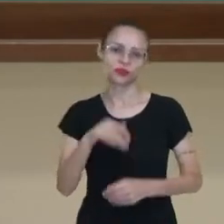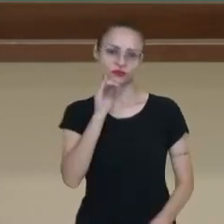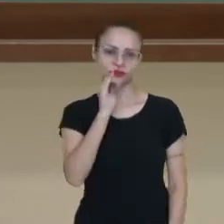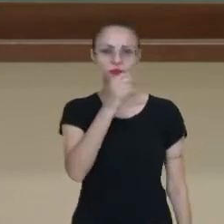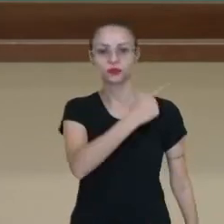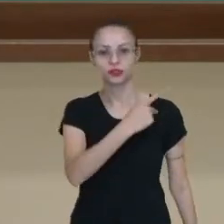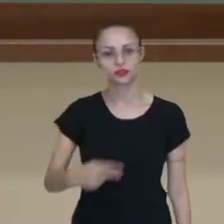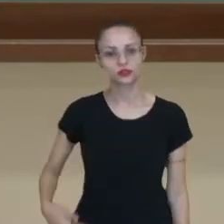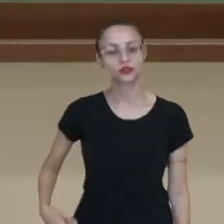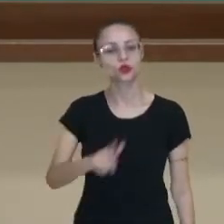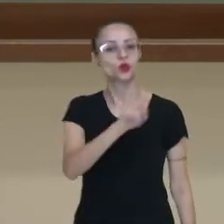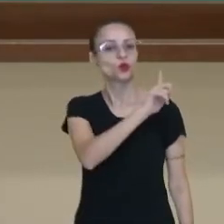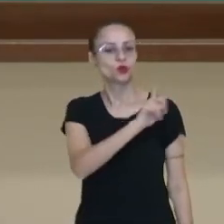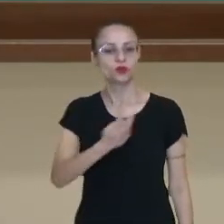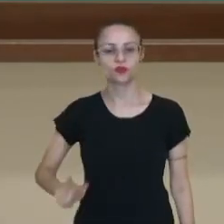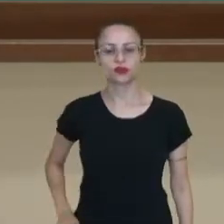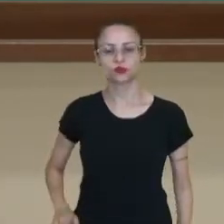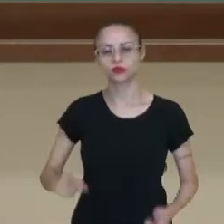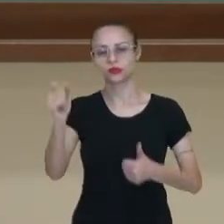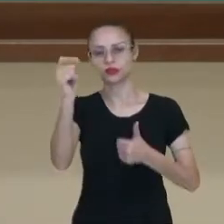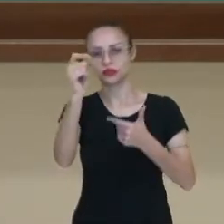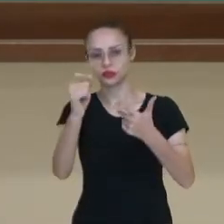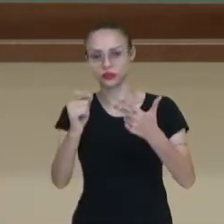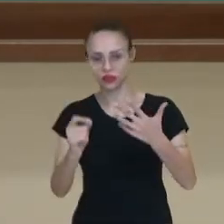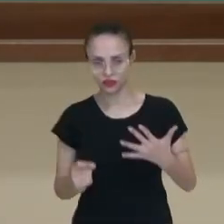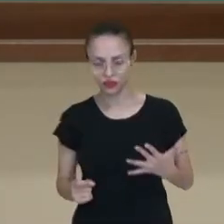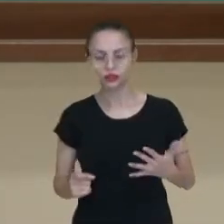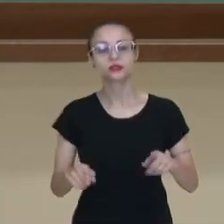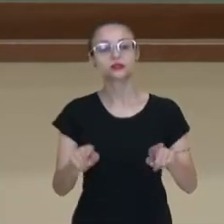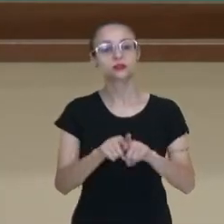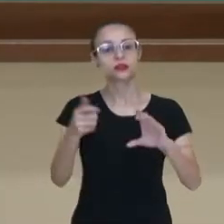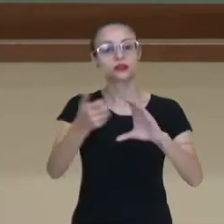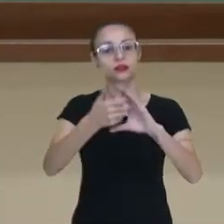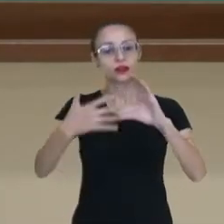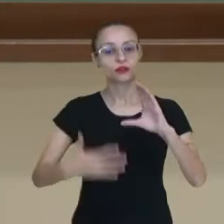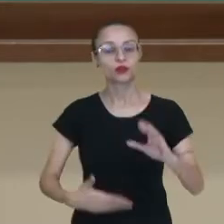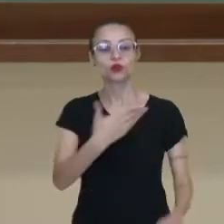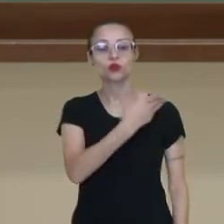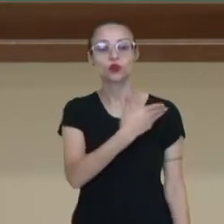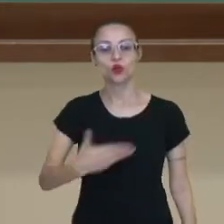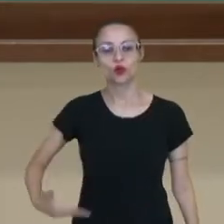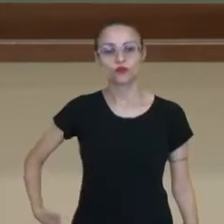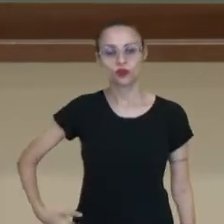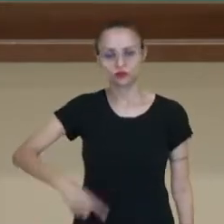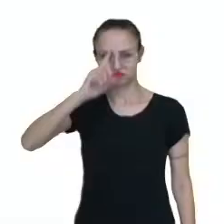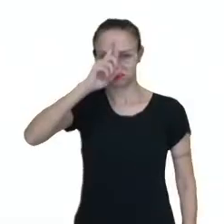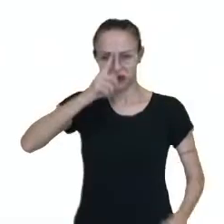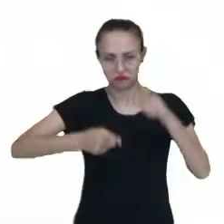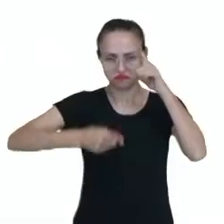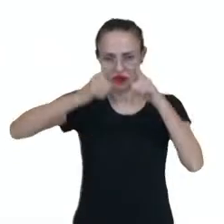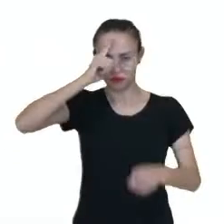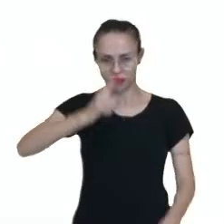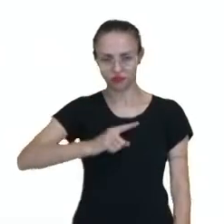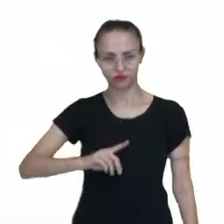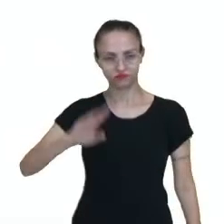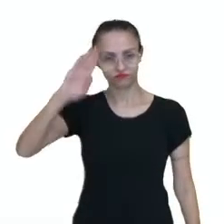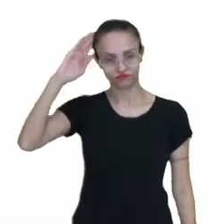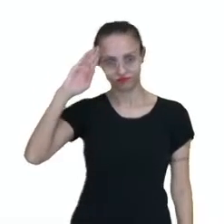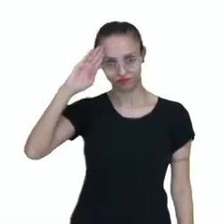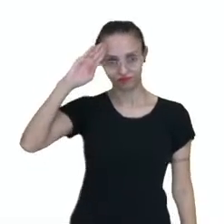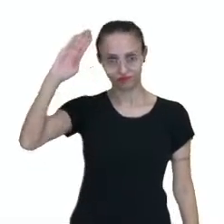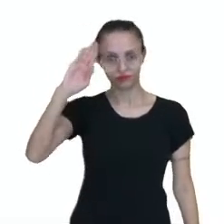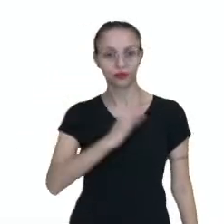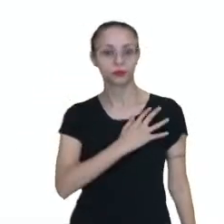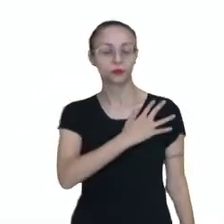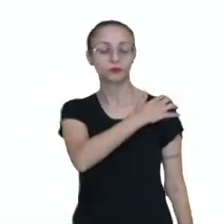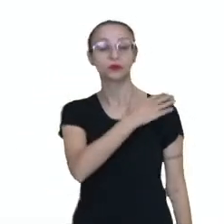presidente, governador, uma série de prefeituras, caracterizando aí um governo de cunho autoritário. Então, conhecimento prévio. O governo de